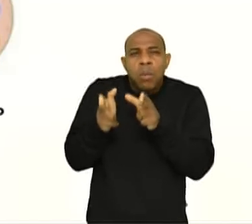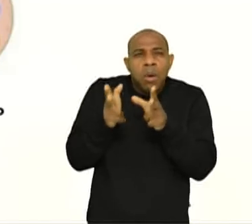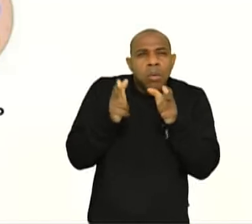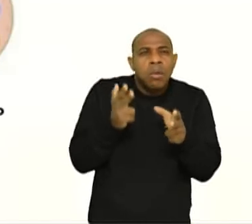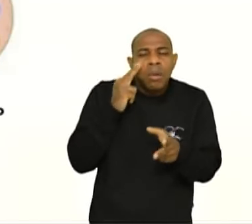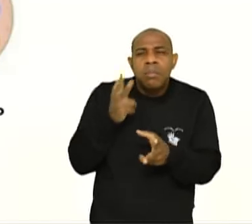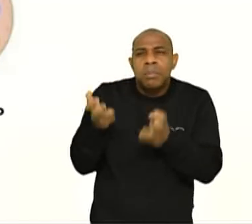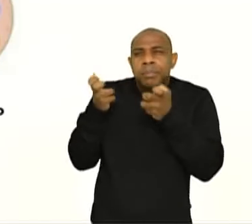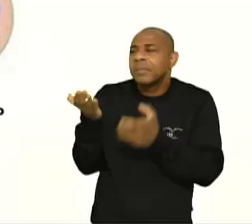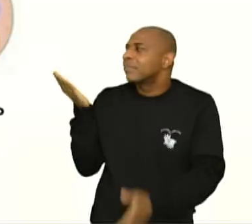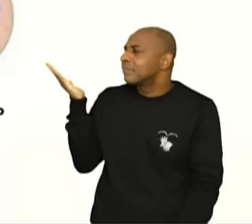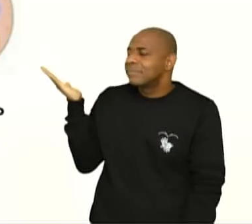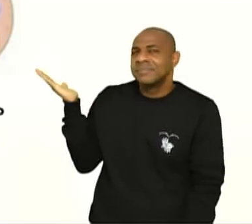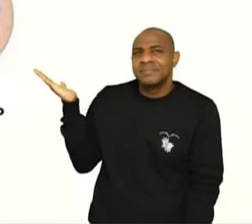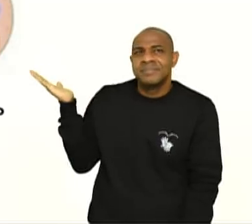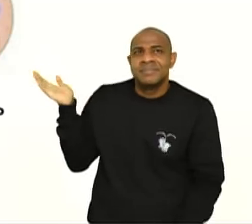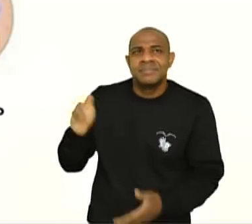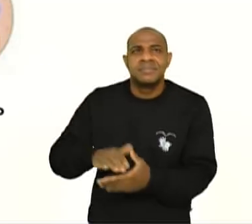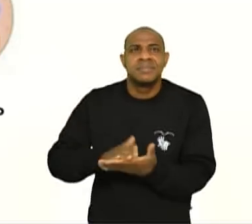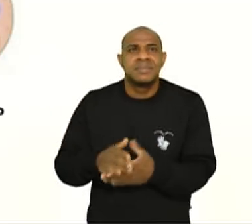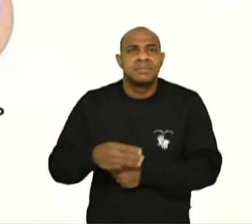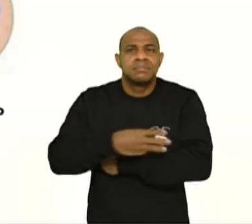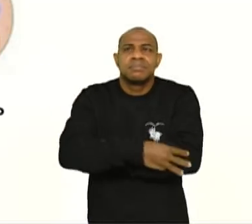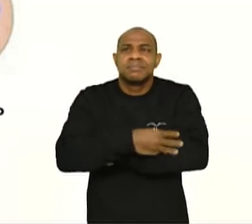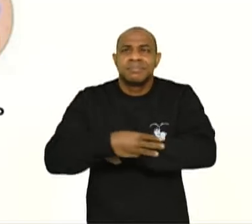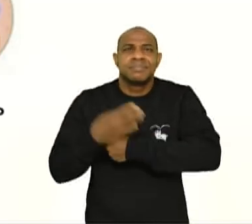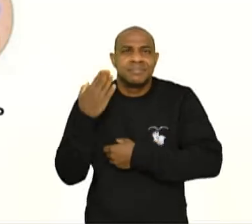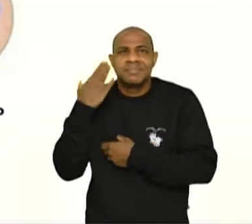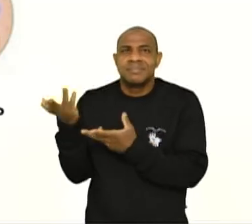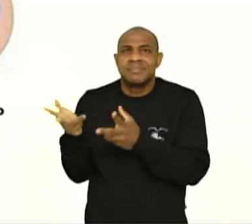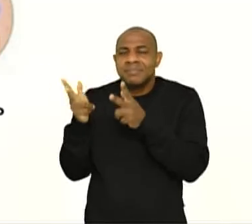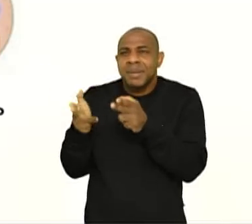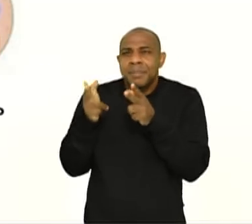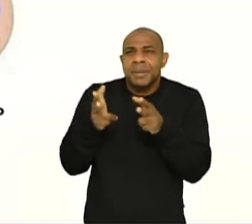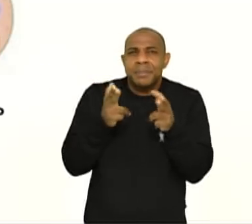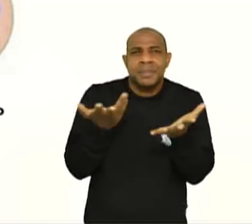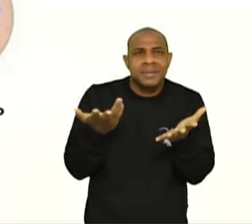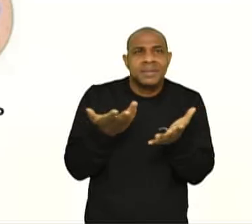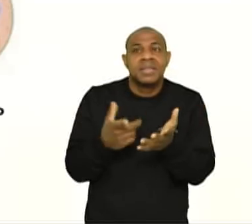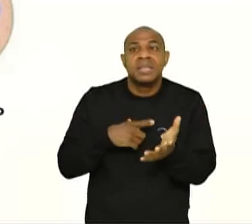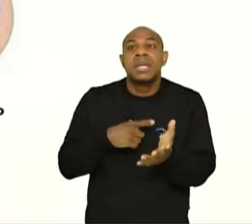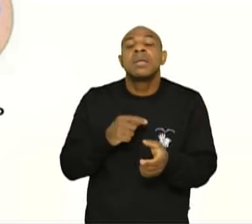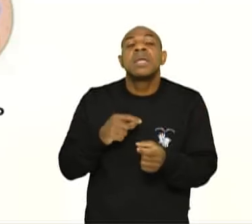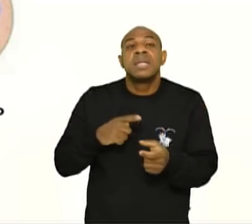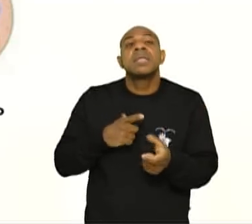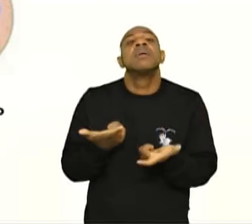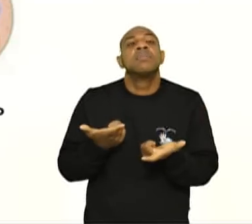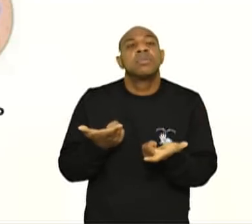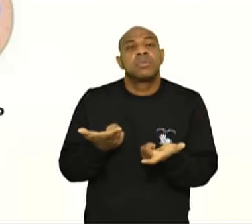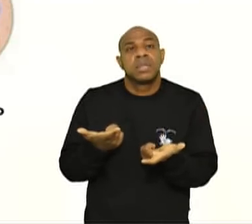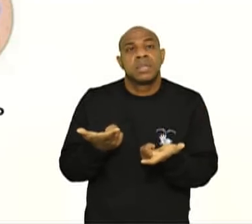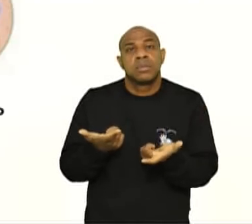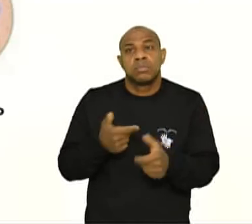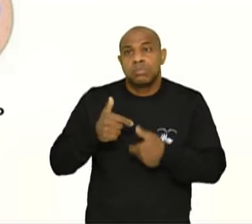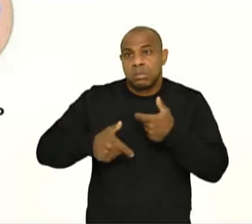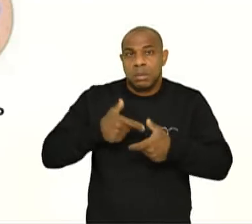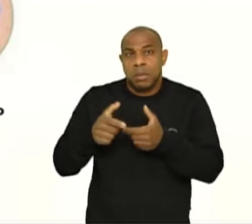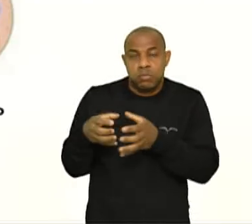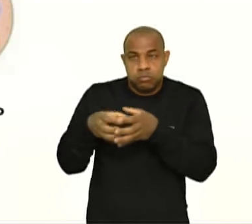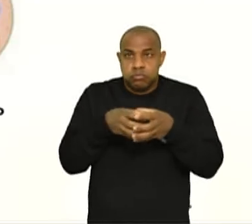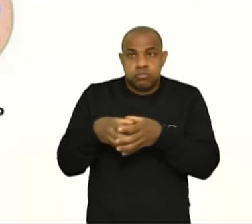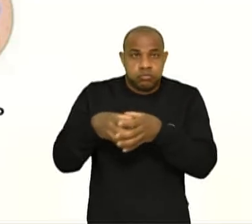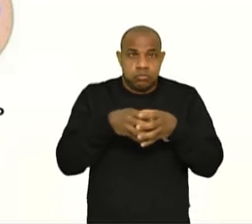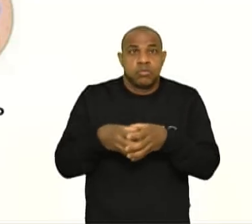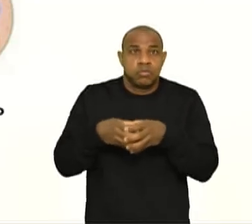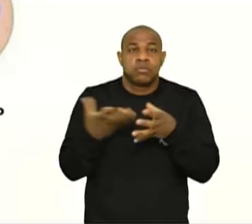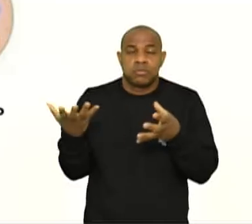si. Pequenas diferenças, talvez, mas elas são semelhantes, tá? E elas exercem uma função conjunta, né,